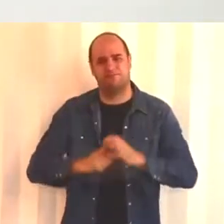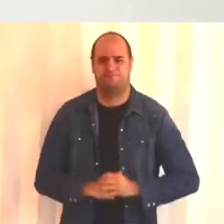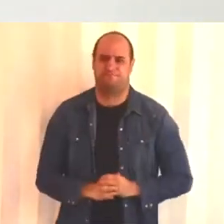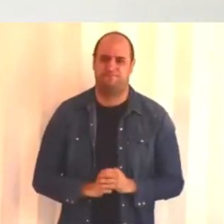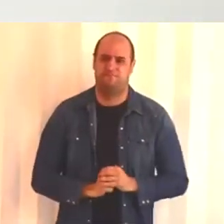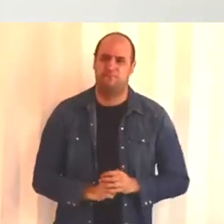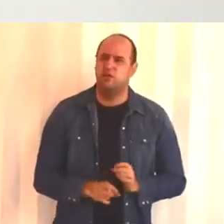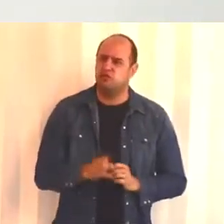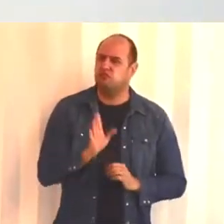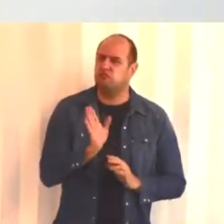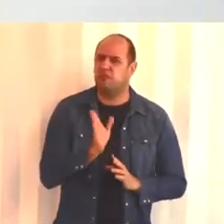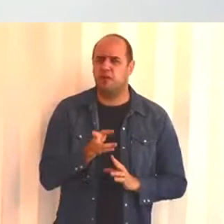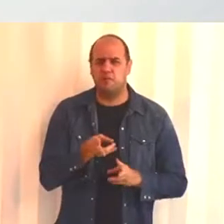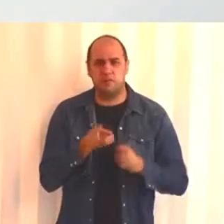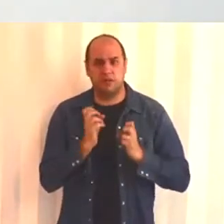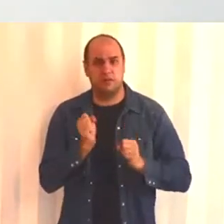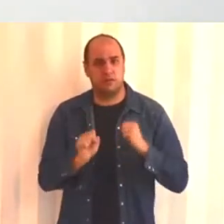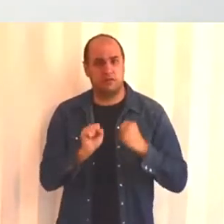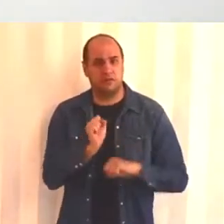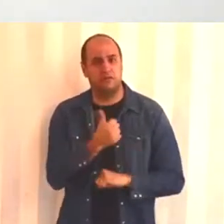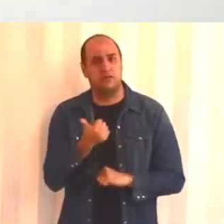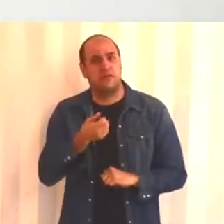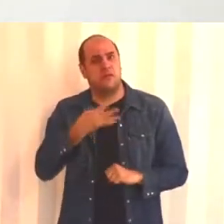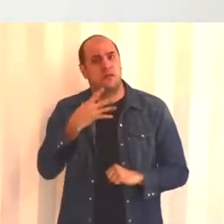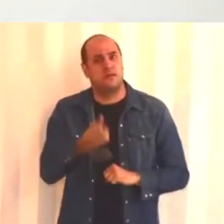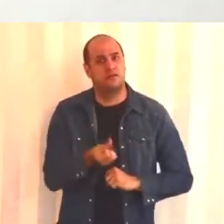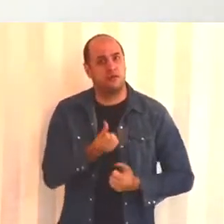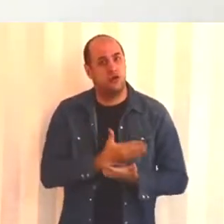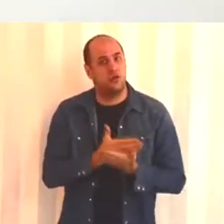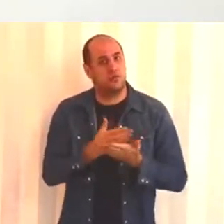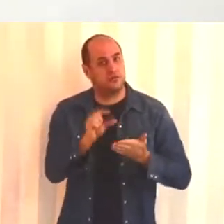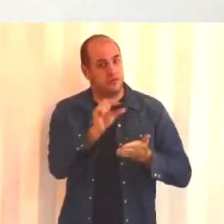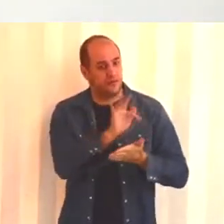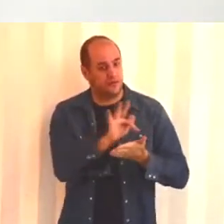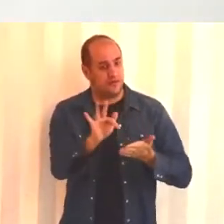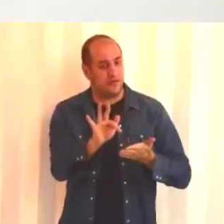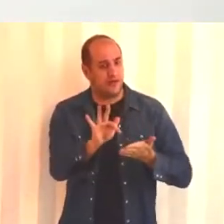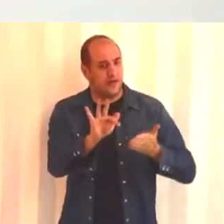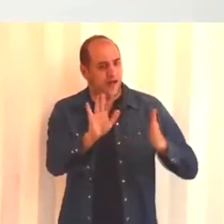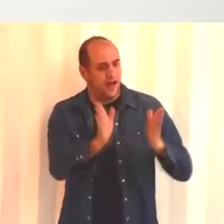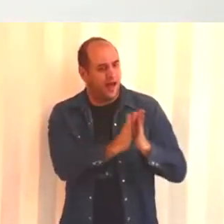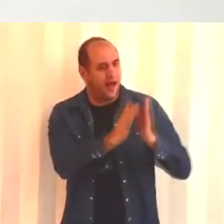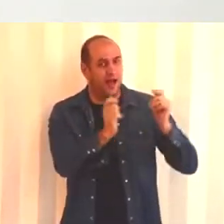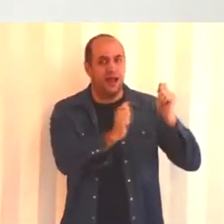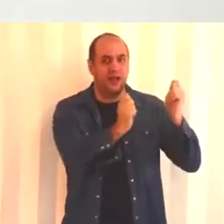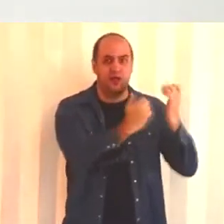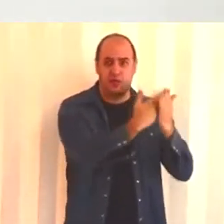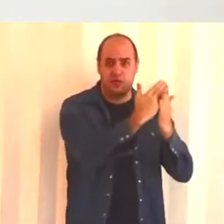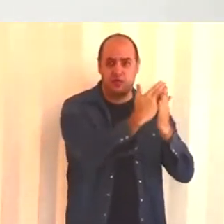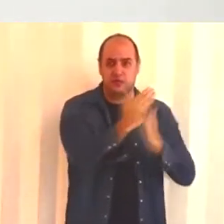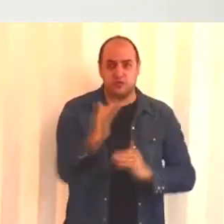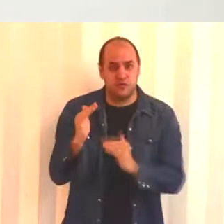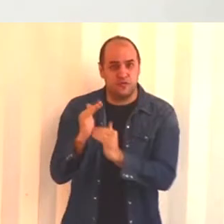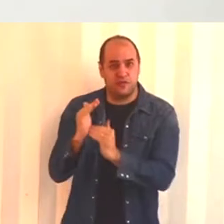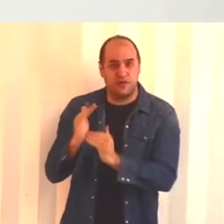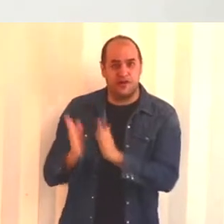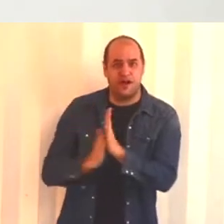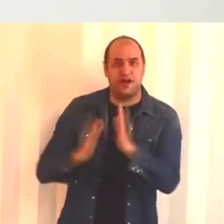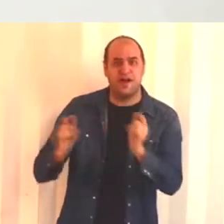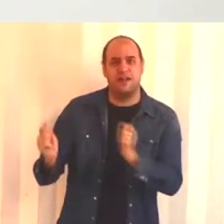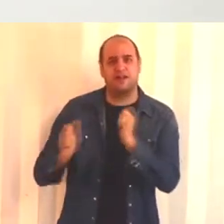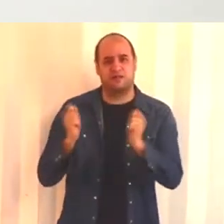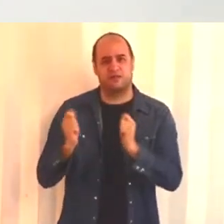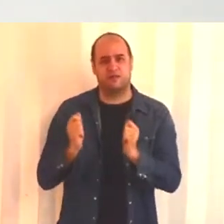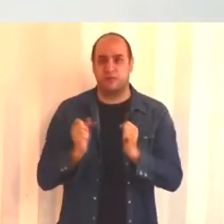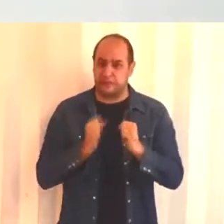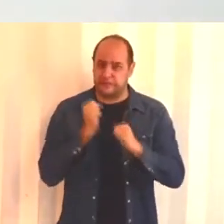Você certamente percebeu que o Salmo 146 começa com a expressão aleluia e termina com essa expressão. Os próximos salmos, até